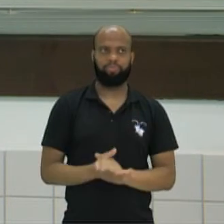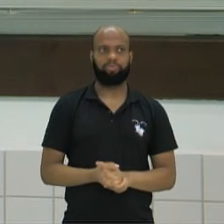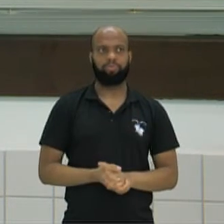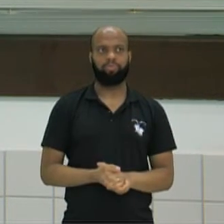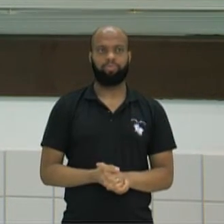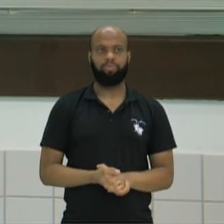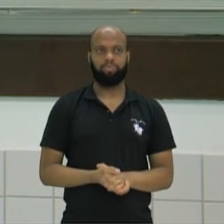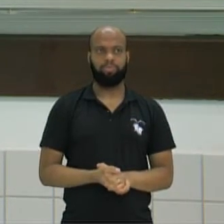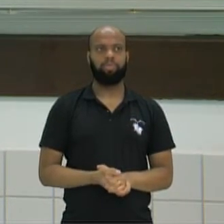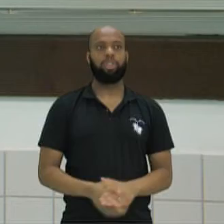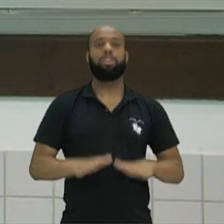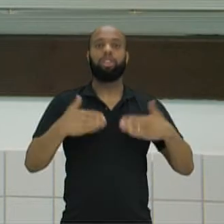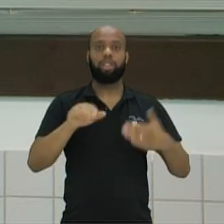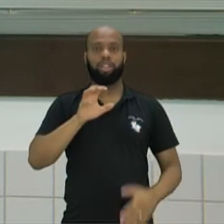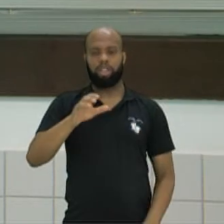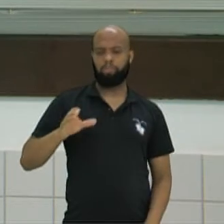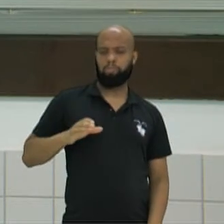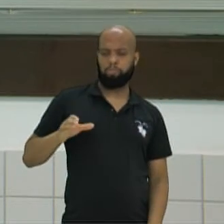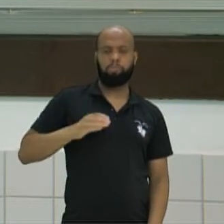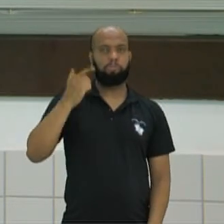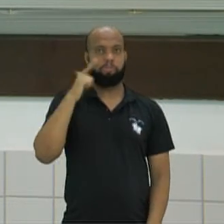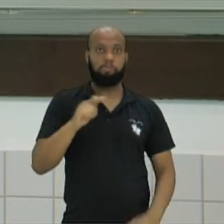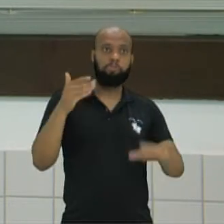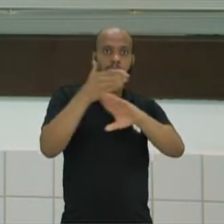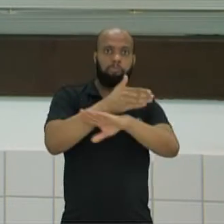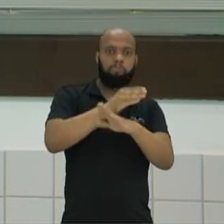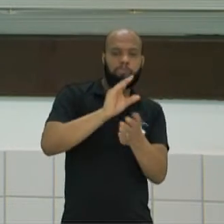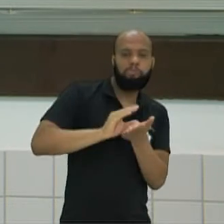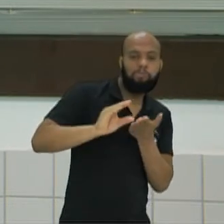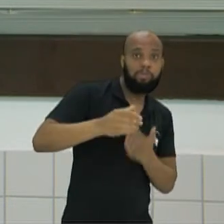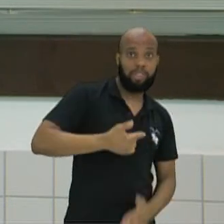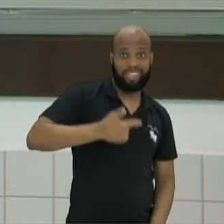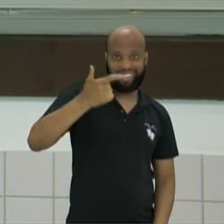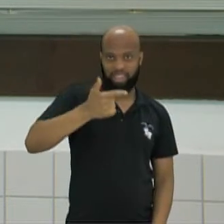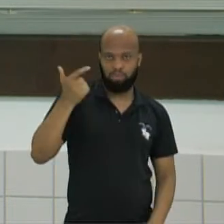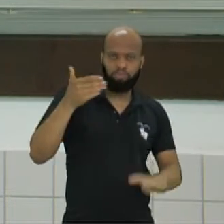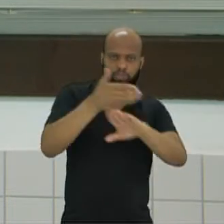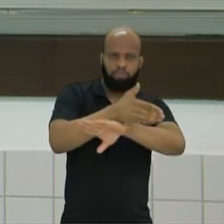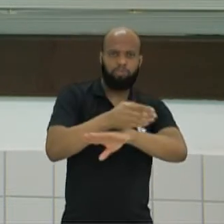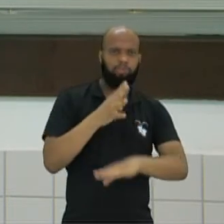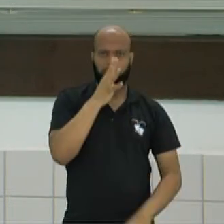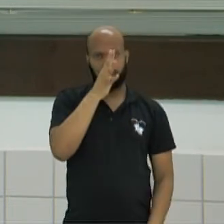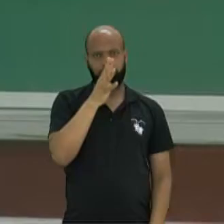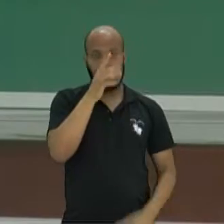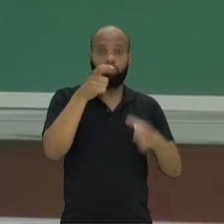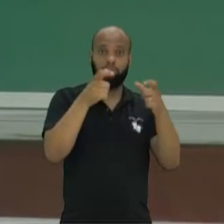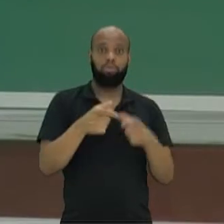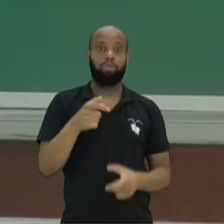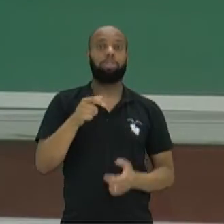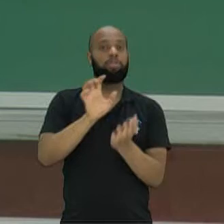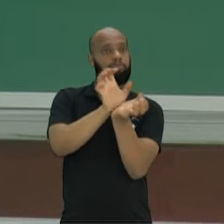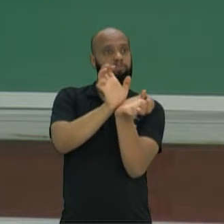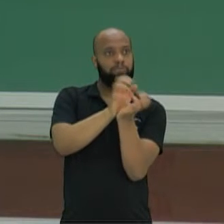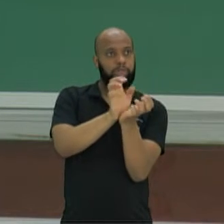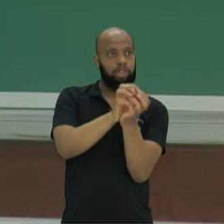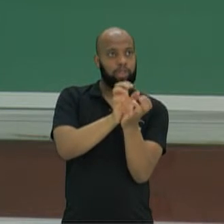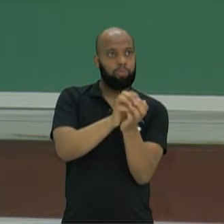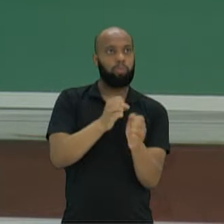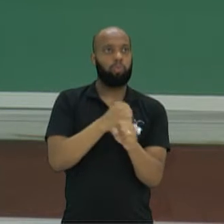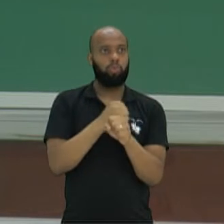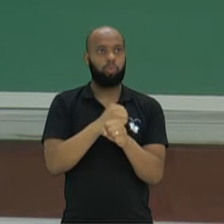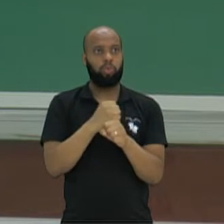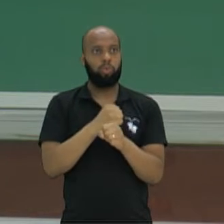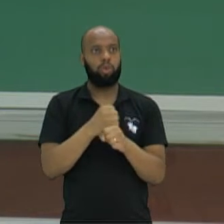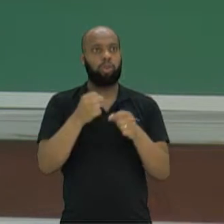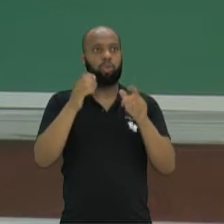E aí, essa riqueza ajudou a financiar a segunda invasão. E vão para onde, professor? Pernambuco. 1630, navios e canhões holandeses entraram de novo em